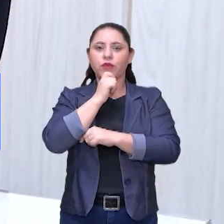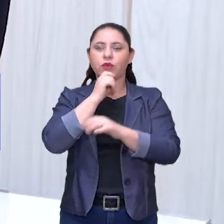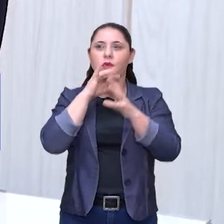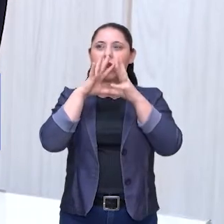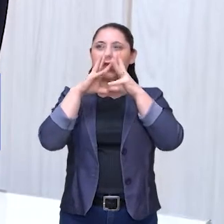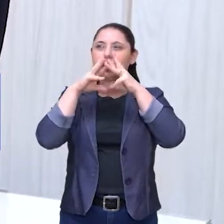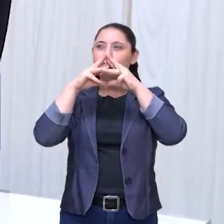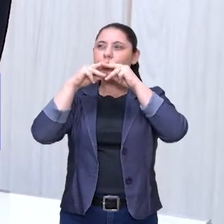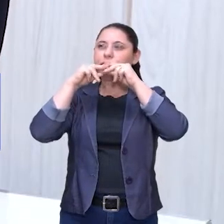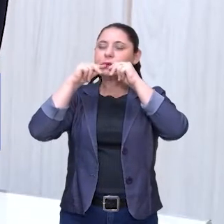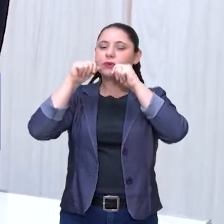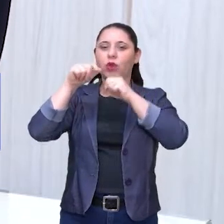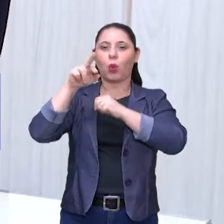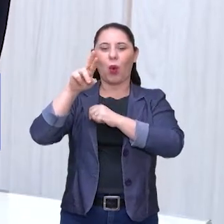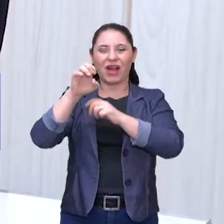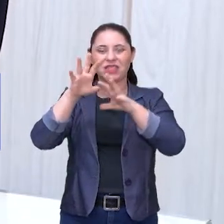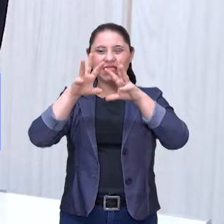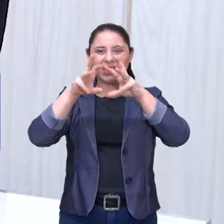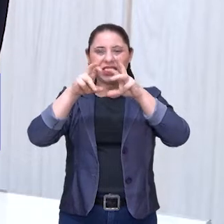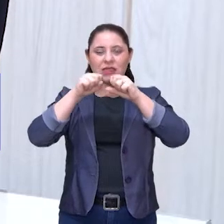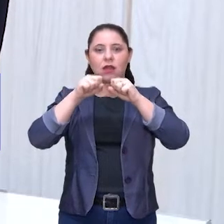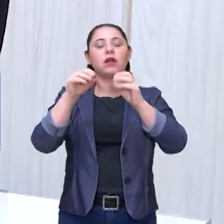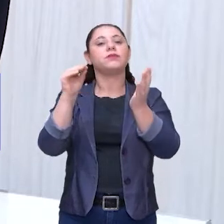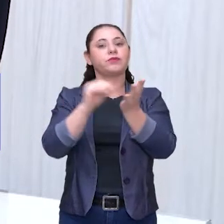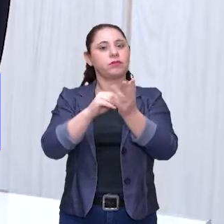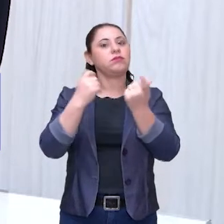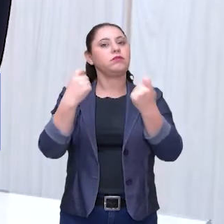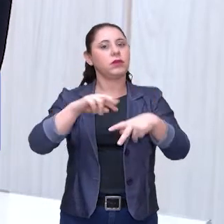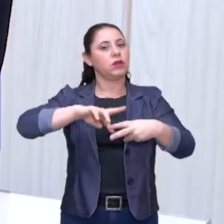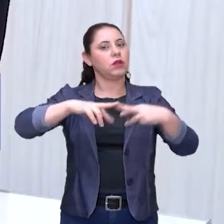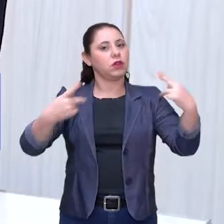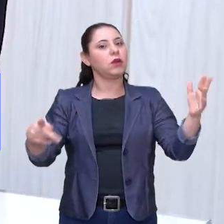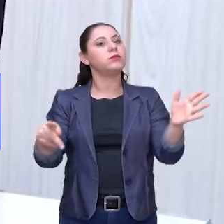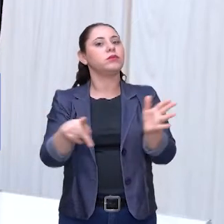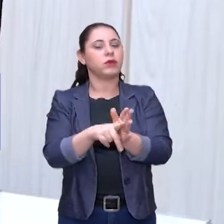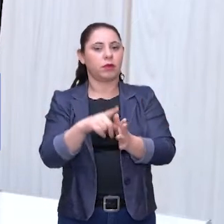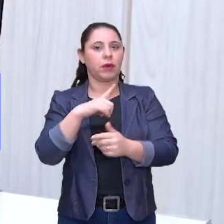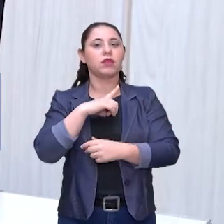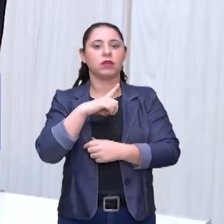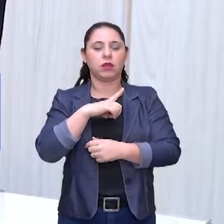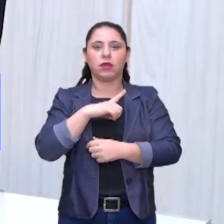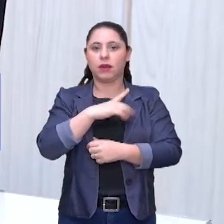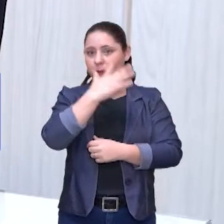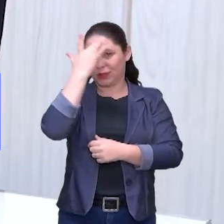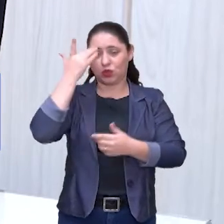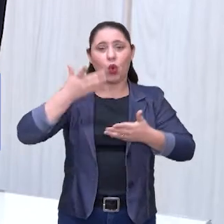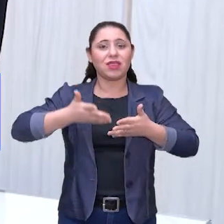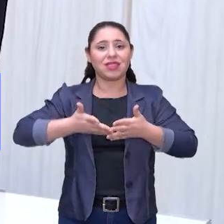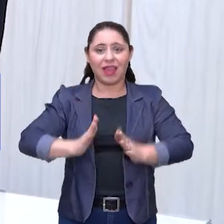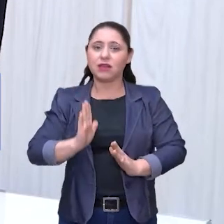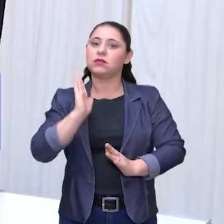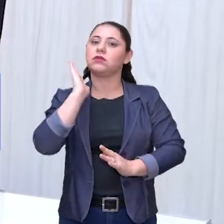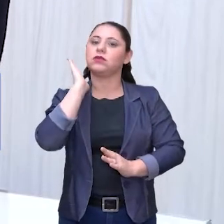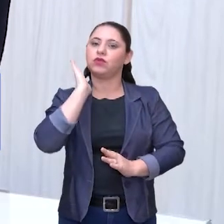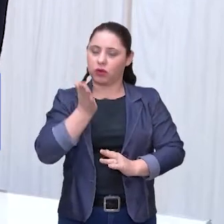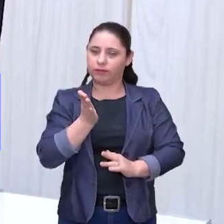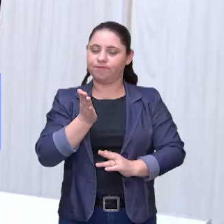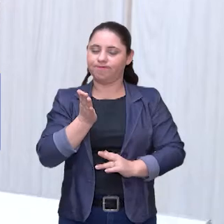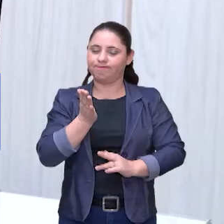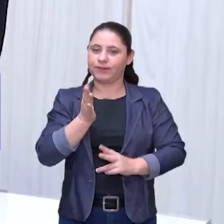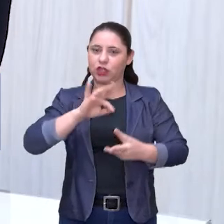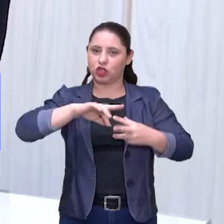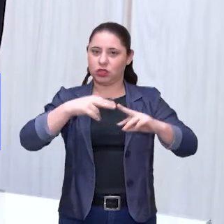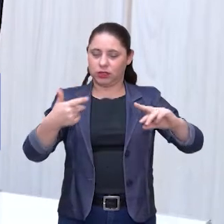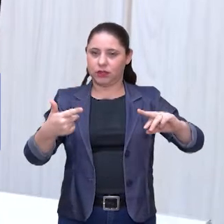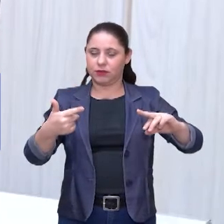Com frio, né? Claro que é uma doença, tem que ter uma predisposição genética para ter dermatite atópica. O paciente